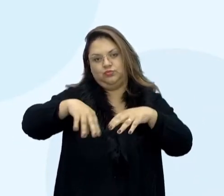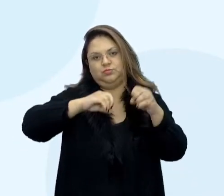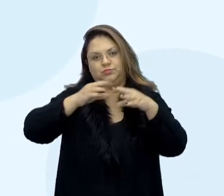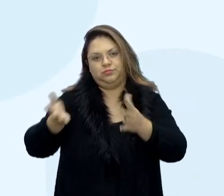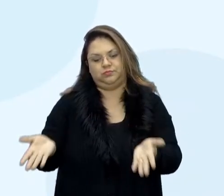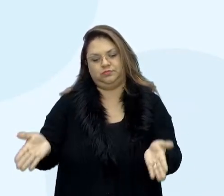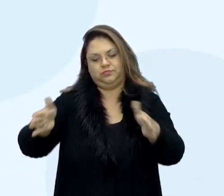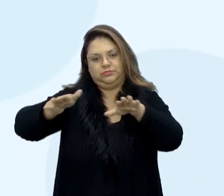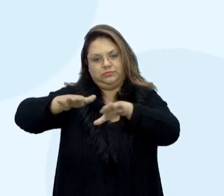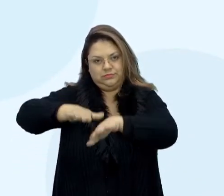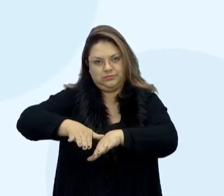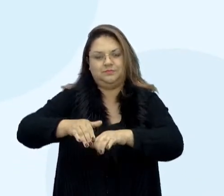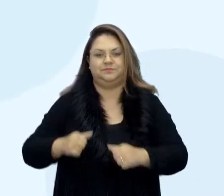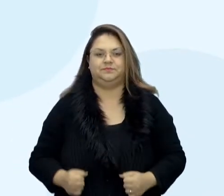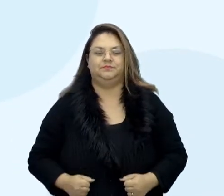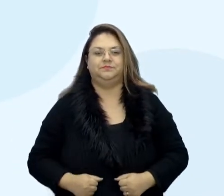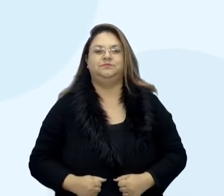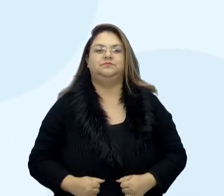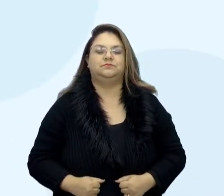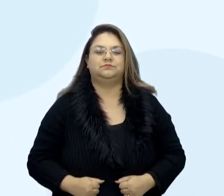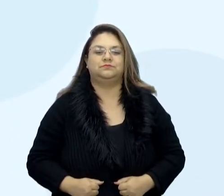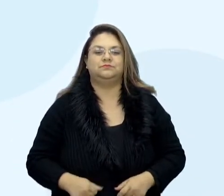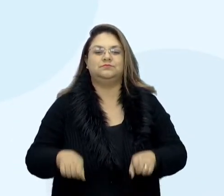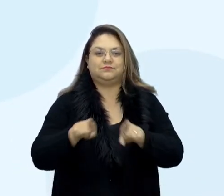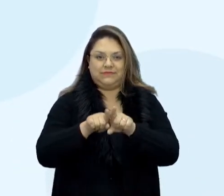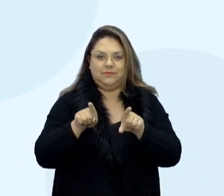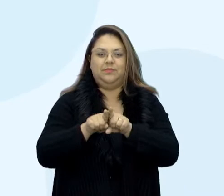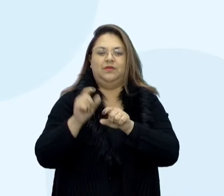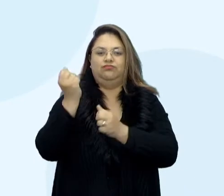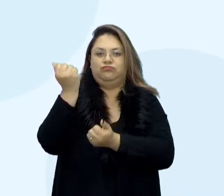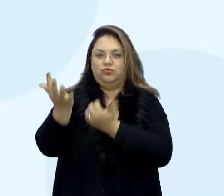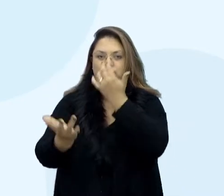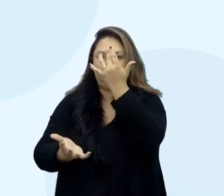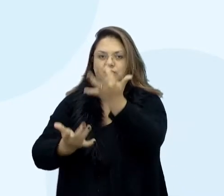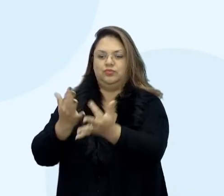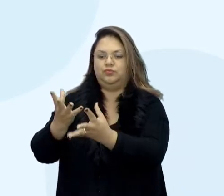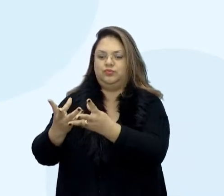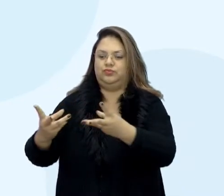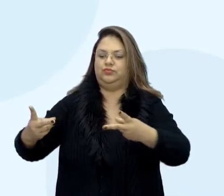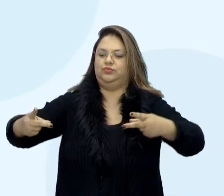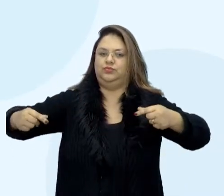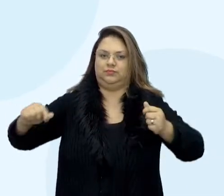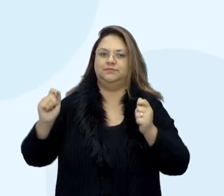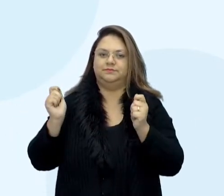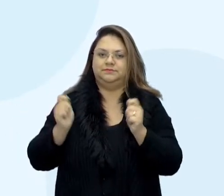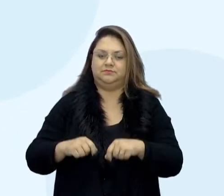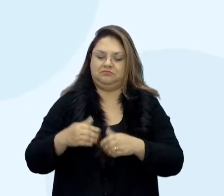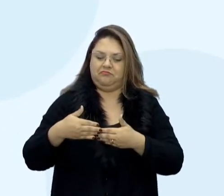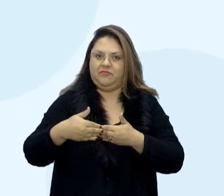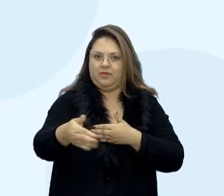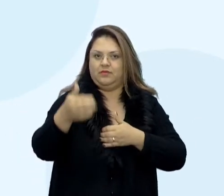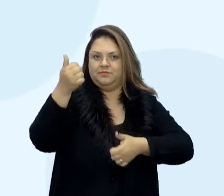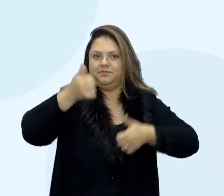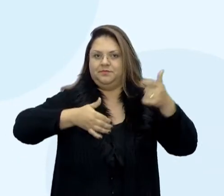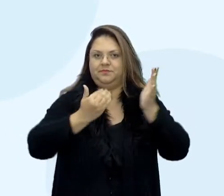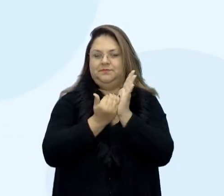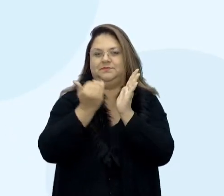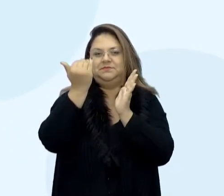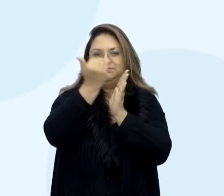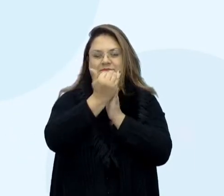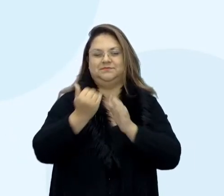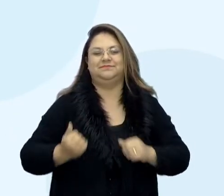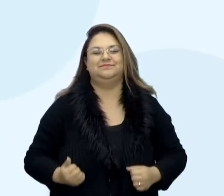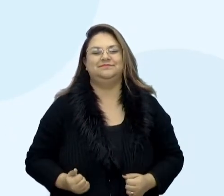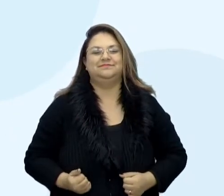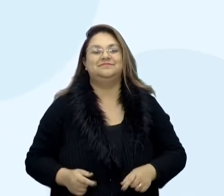dispor esse lixo. Também podemos usar a incineração, que eu já vou falar mais para frente. E lembrando que,